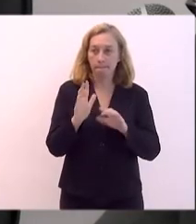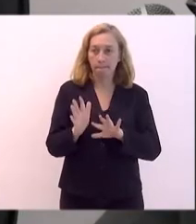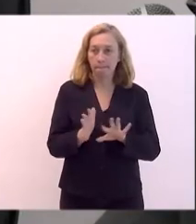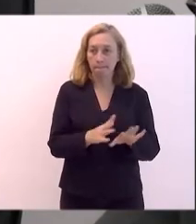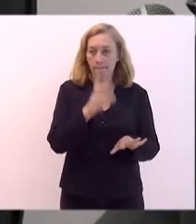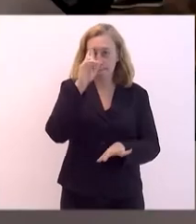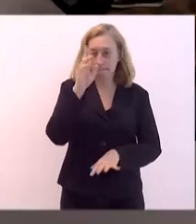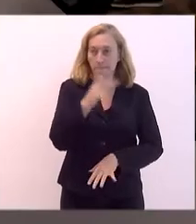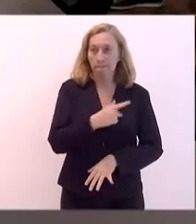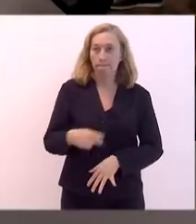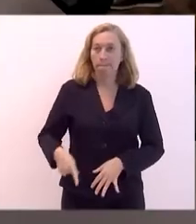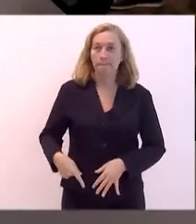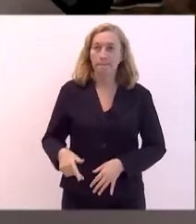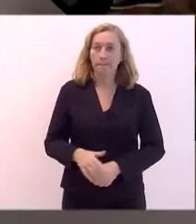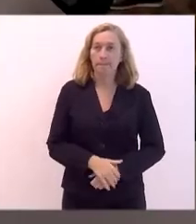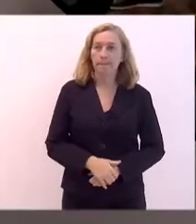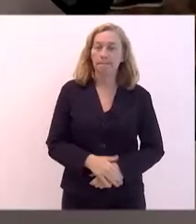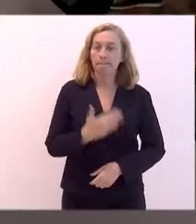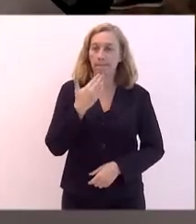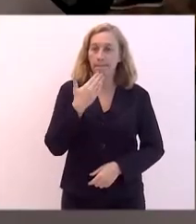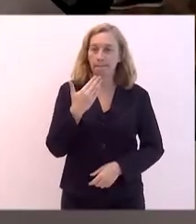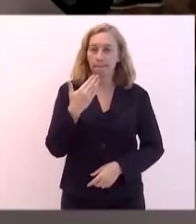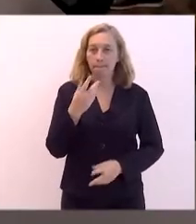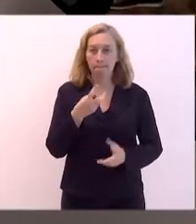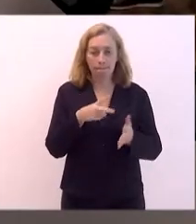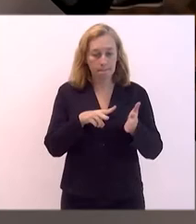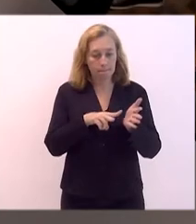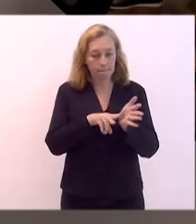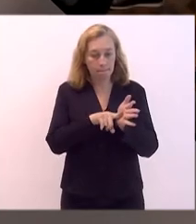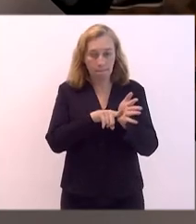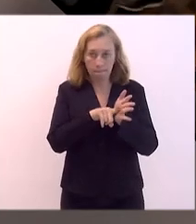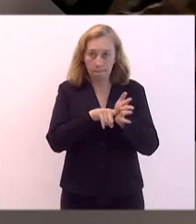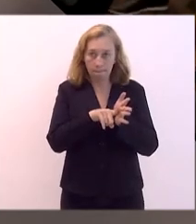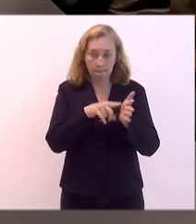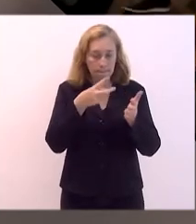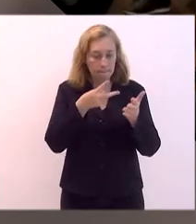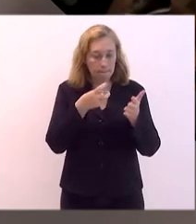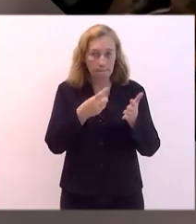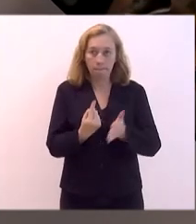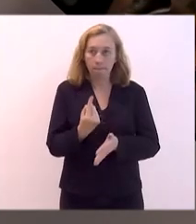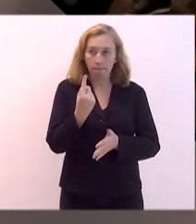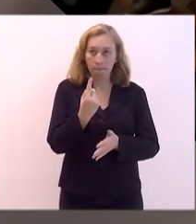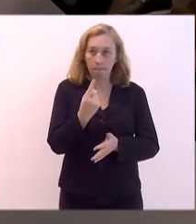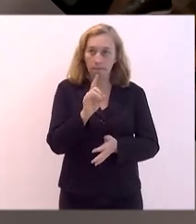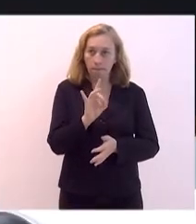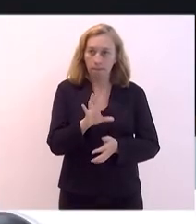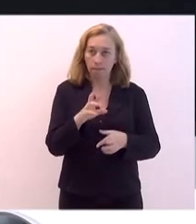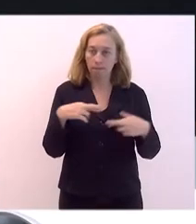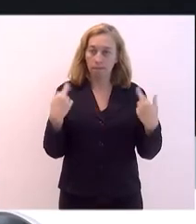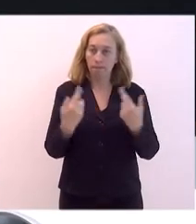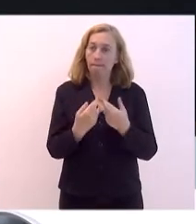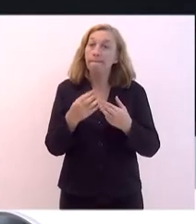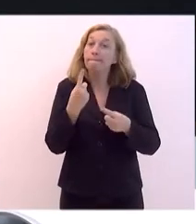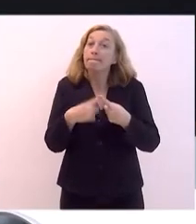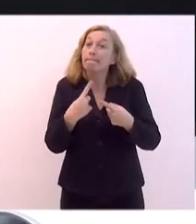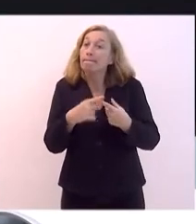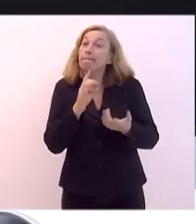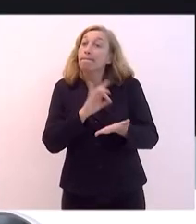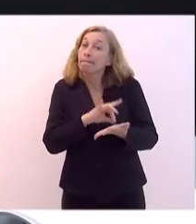Luiz Paulo. Queria pedir vista por apenas uma sessão, porque, na verdade,